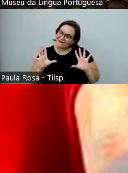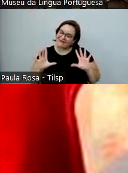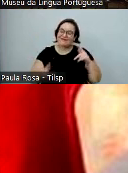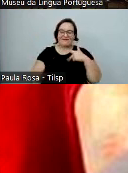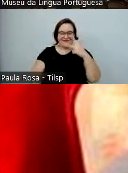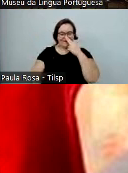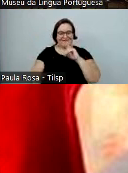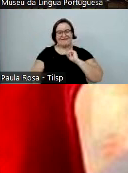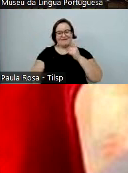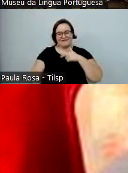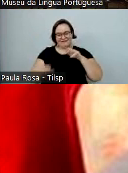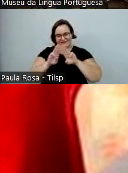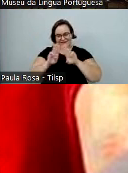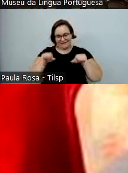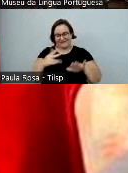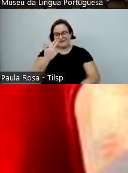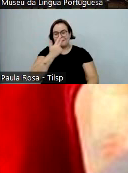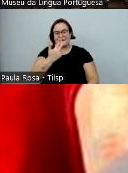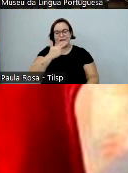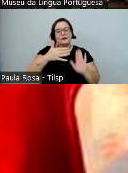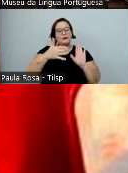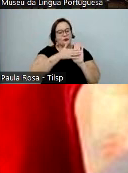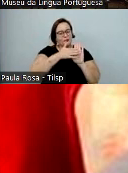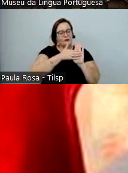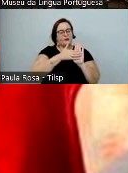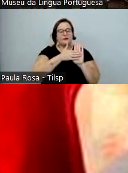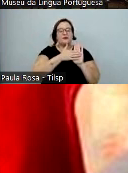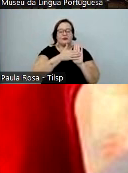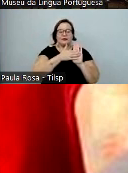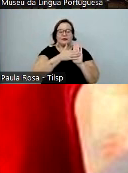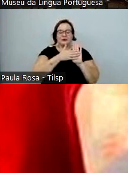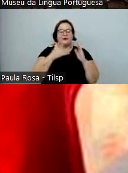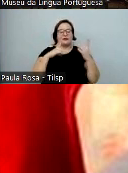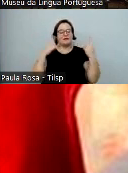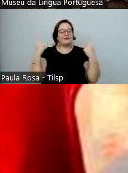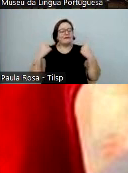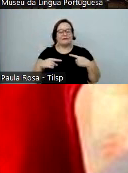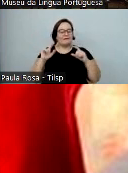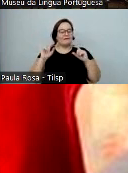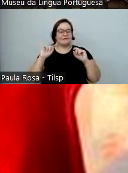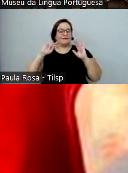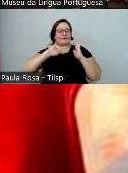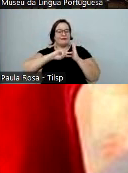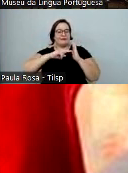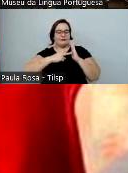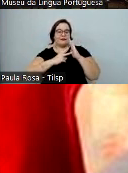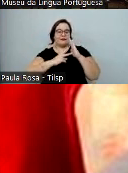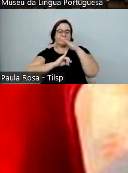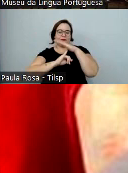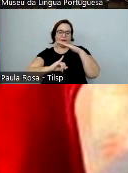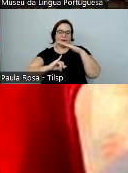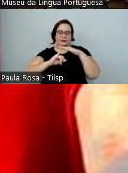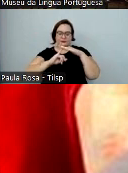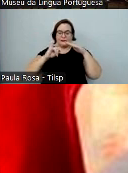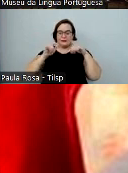portuguesa se propõe a fazer isso com todos os desafios do que é uma instituição nessa escala enfim